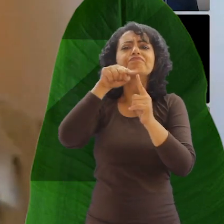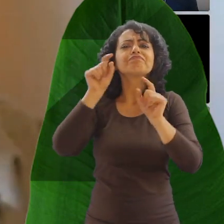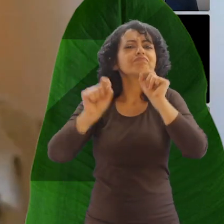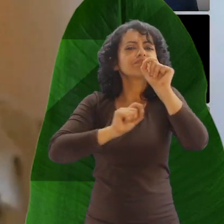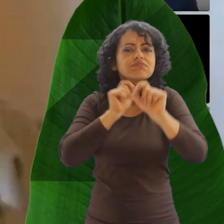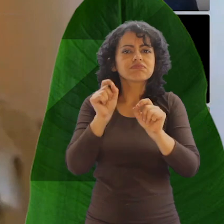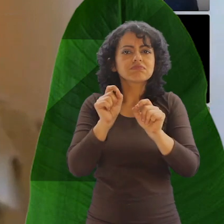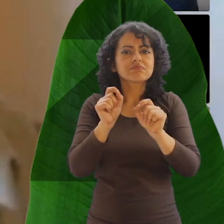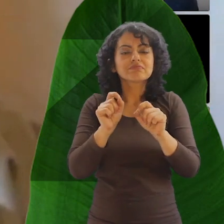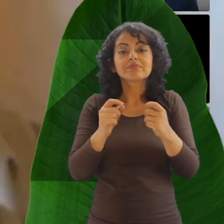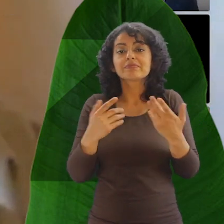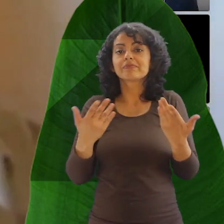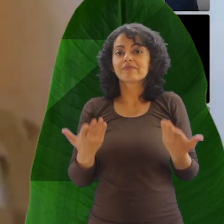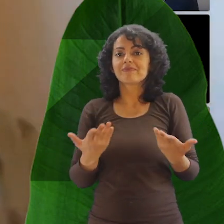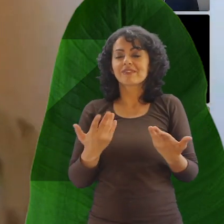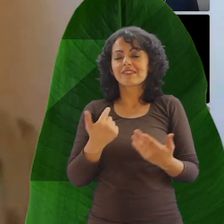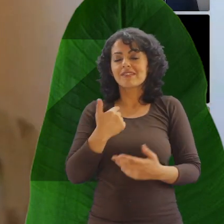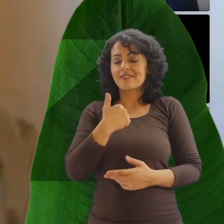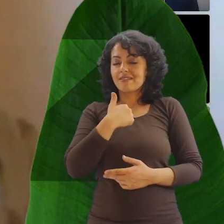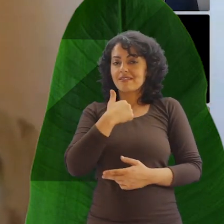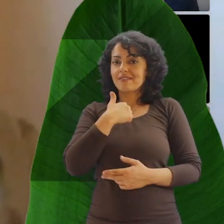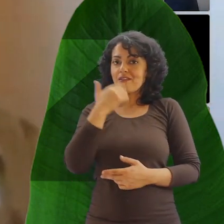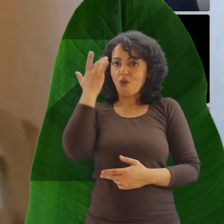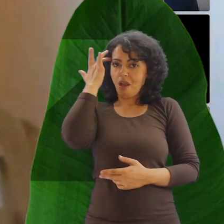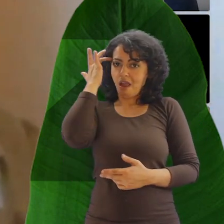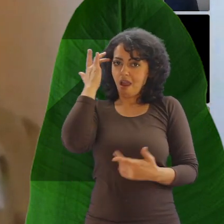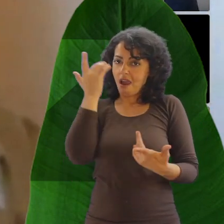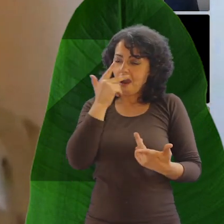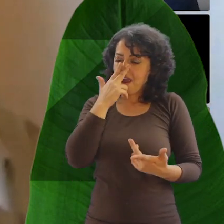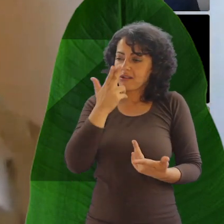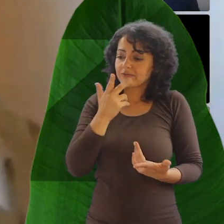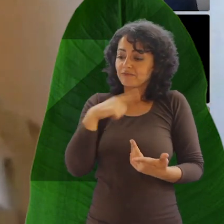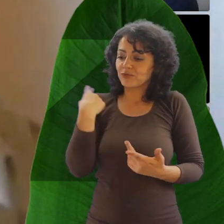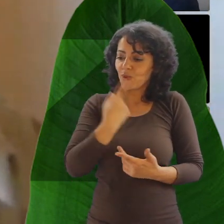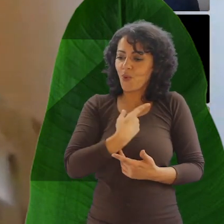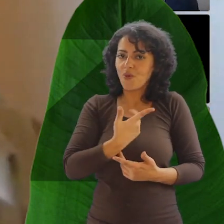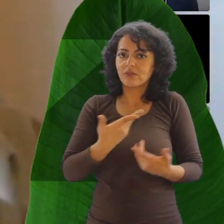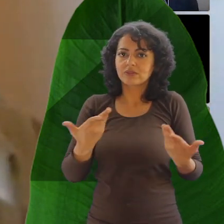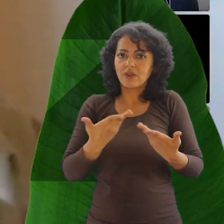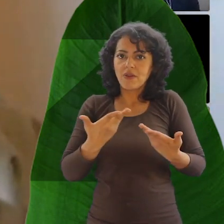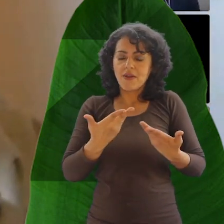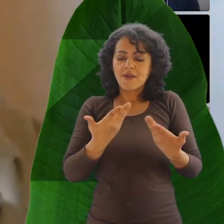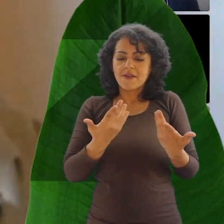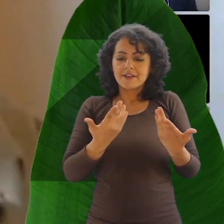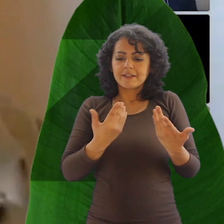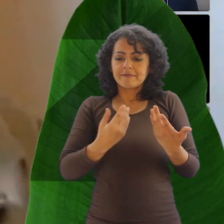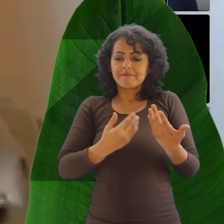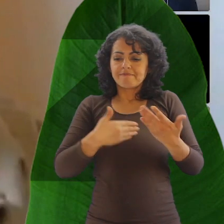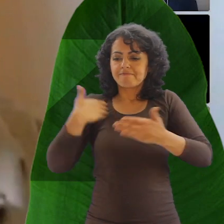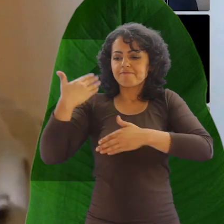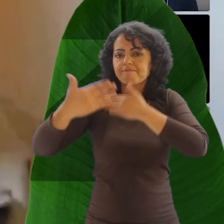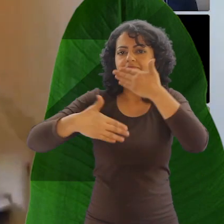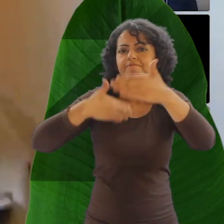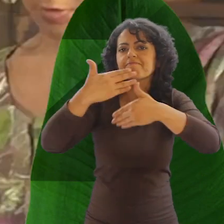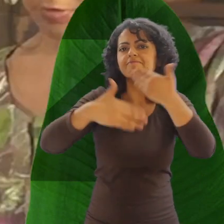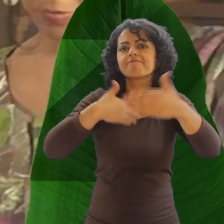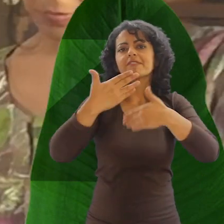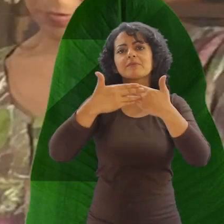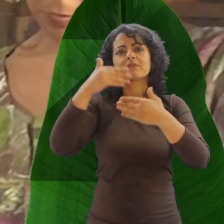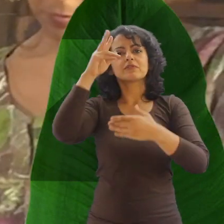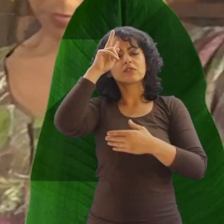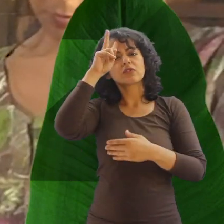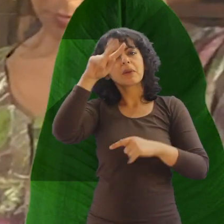acho que nós estamos num desenvolvimento histórico que a gente tem que colocar em questão a estrutura, o funcionamento,